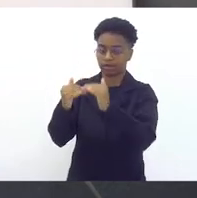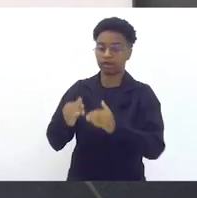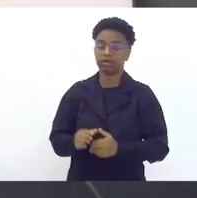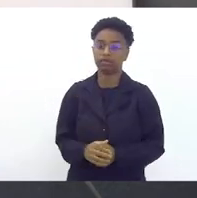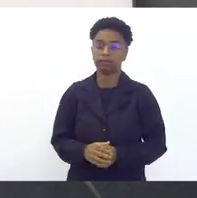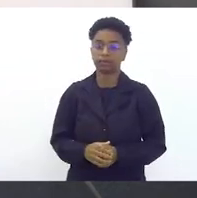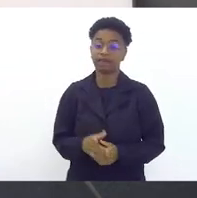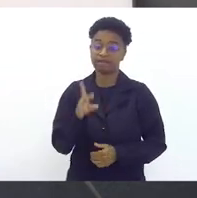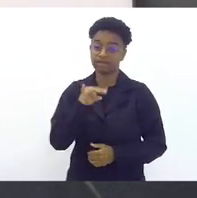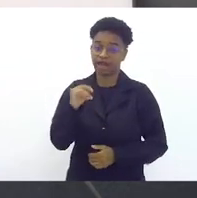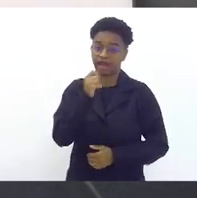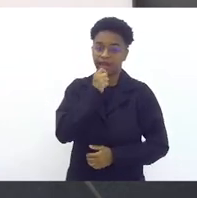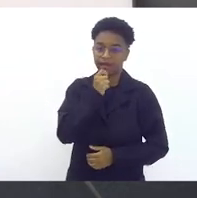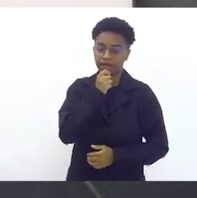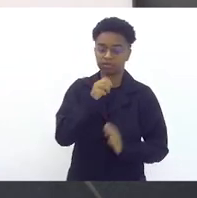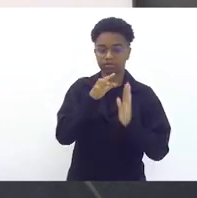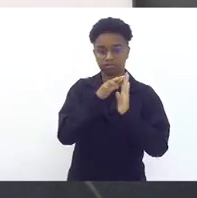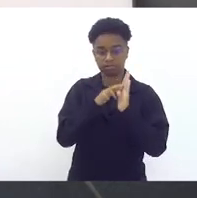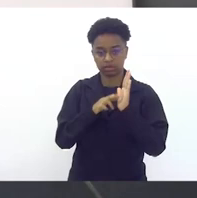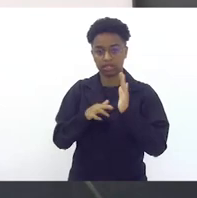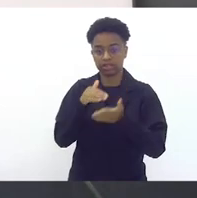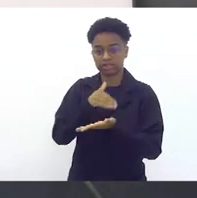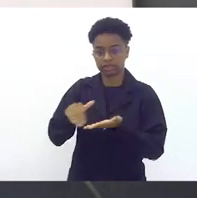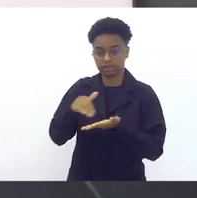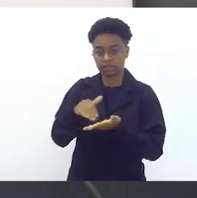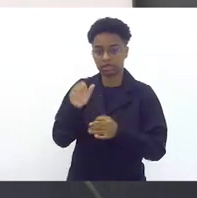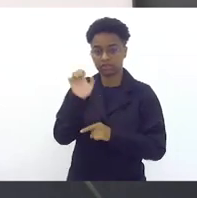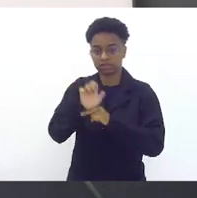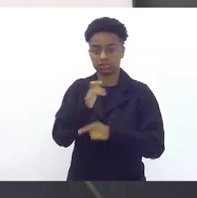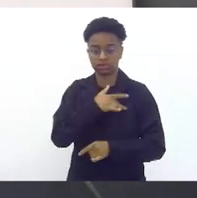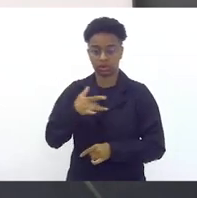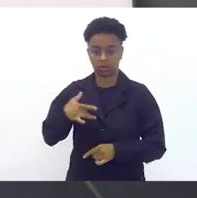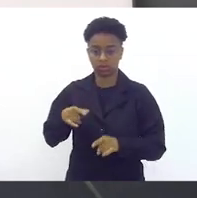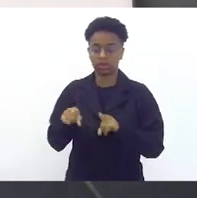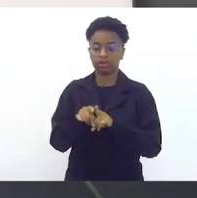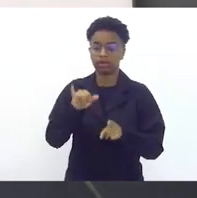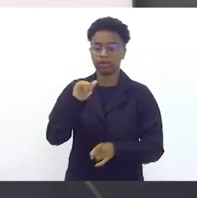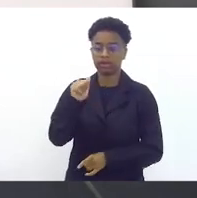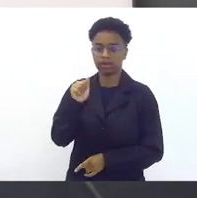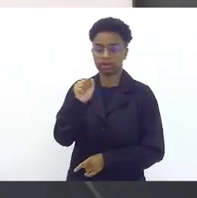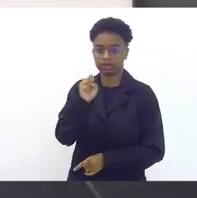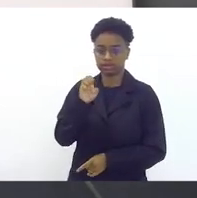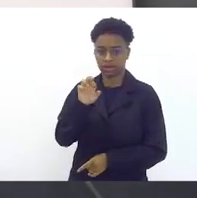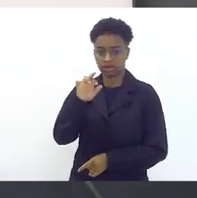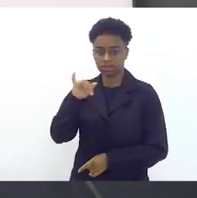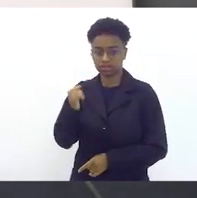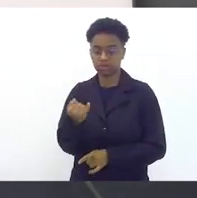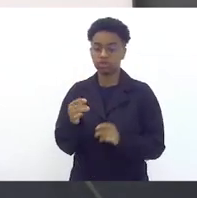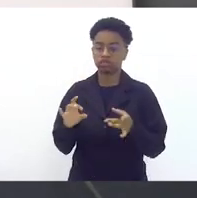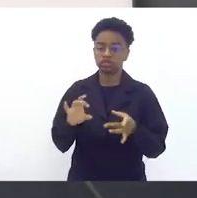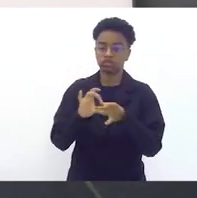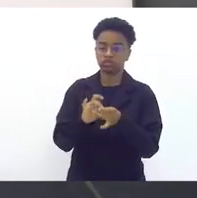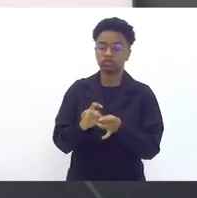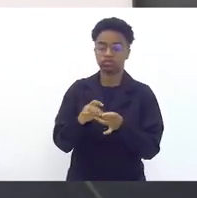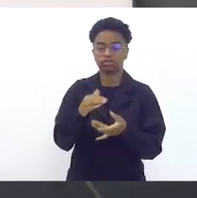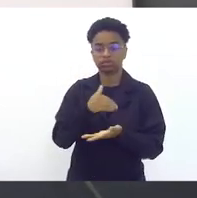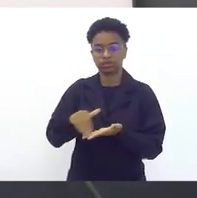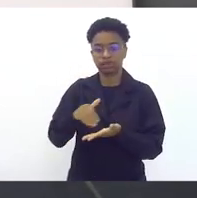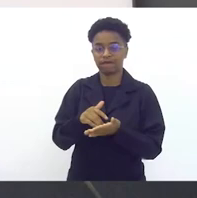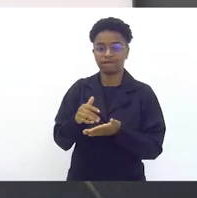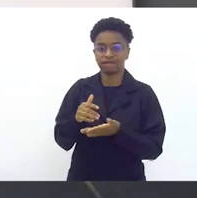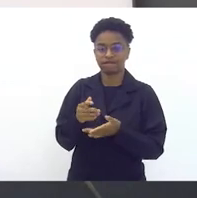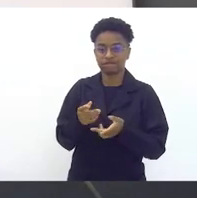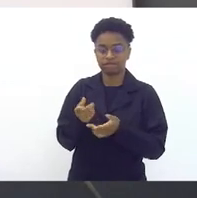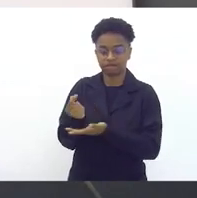ser regulamentada pela Secretaria Estadual de Saúde e pelo IASERJ, em conjunto com as Secretarias de Estado de Fazenda e Planejamento, em até